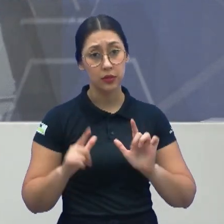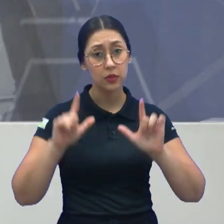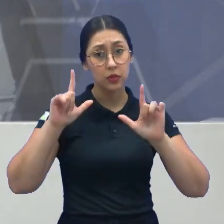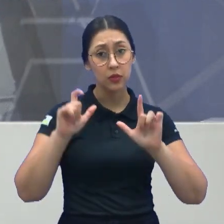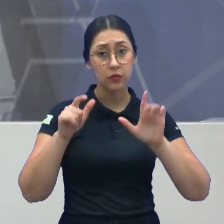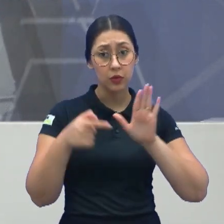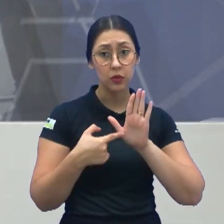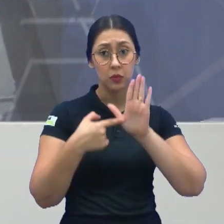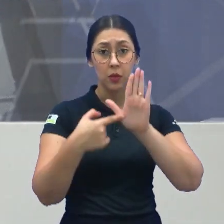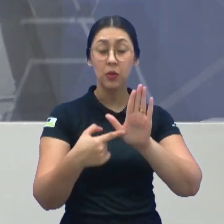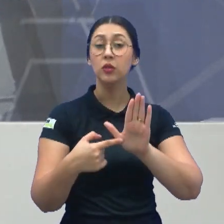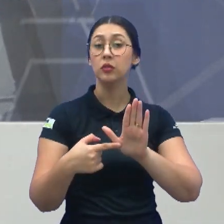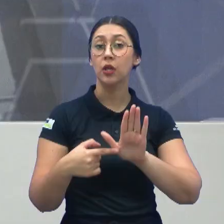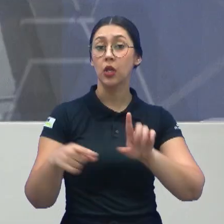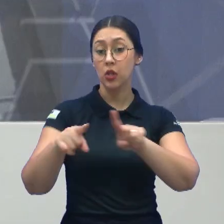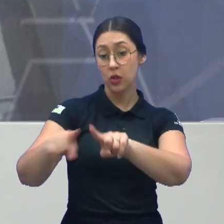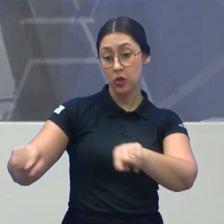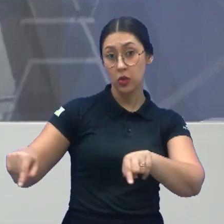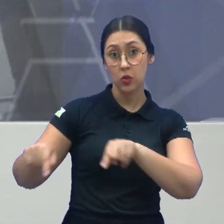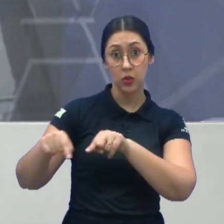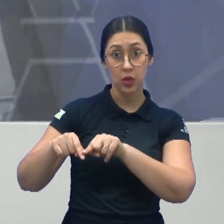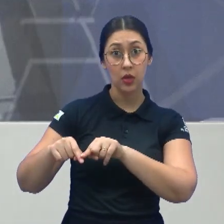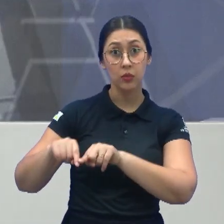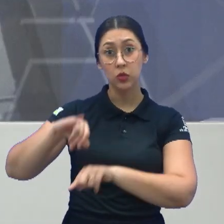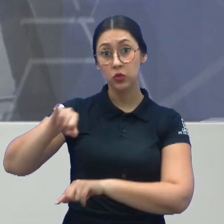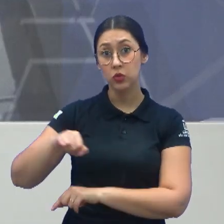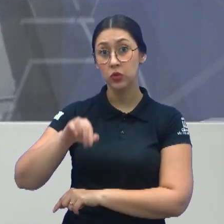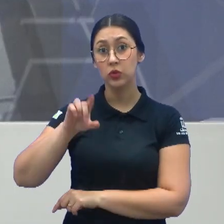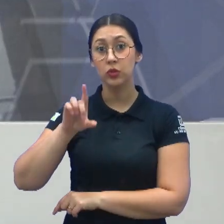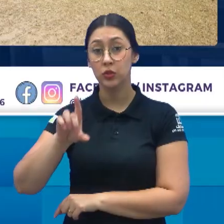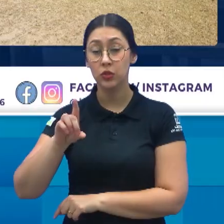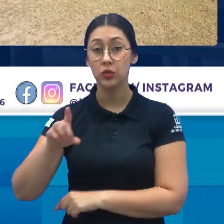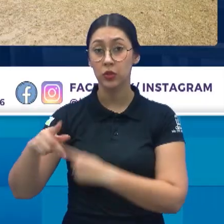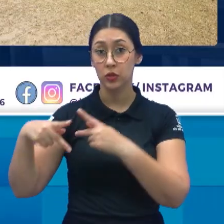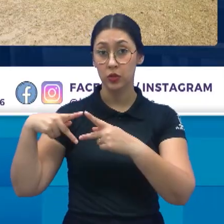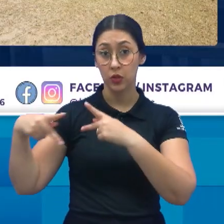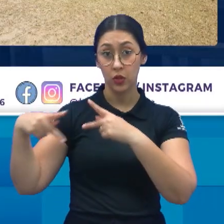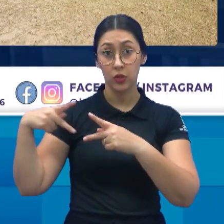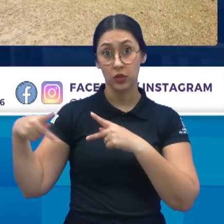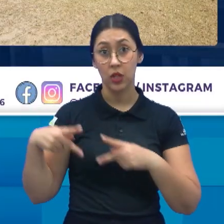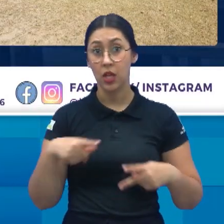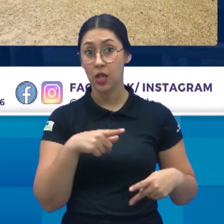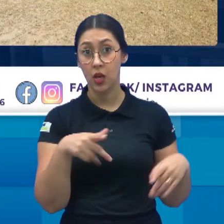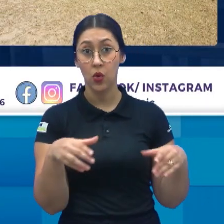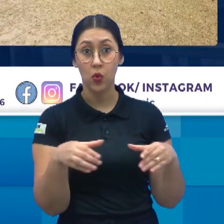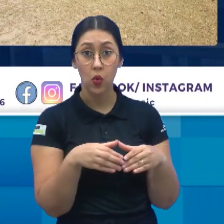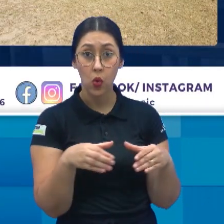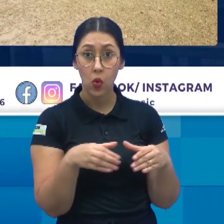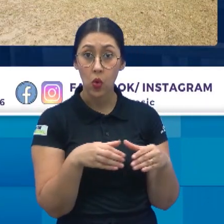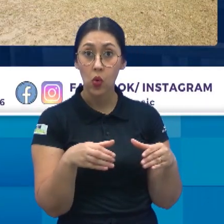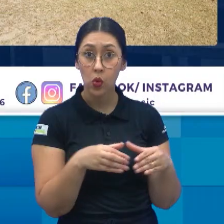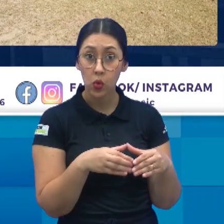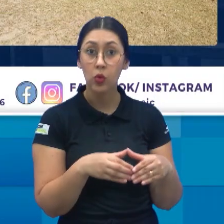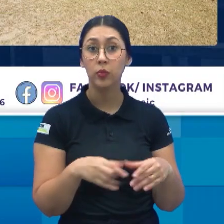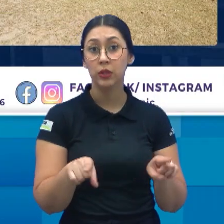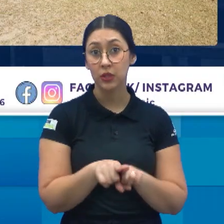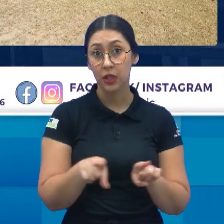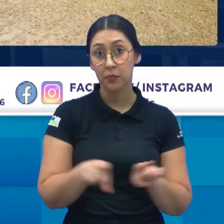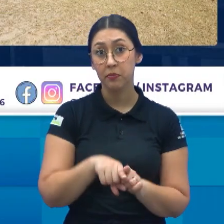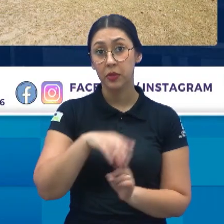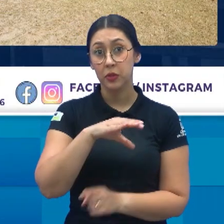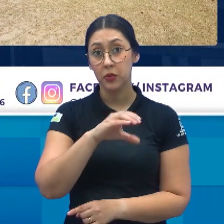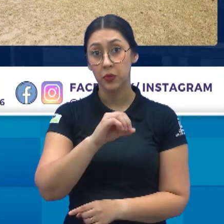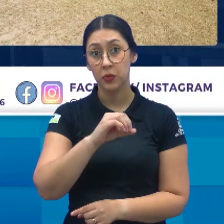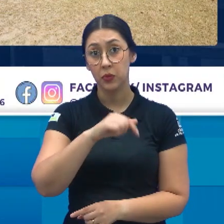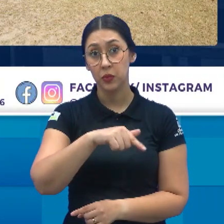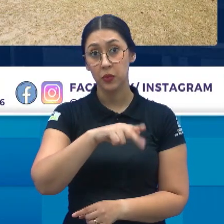aproveitar e falar do campo do Jardim São José, onde o time do Coqueiro e outros times da região, o time do Jardim São José, o time do Frei Galvão, jogam